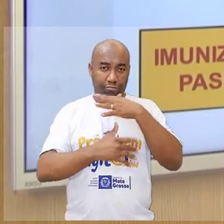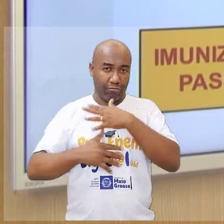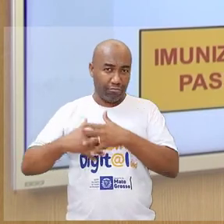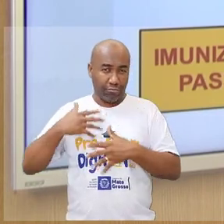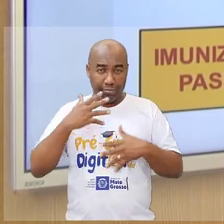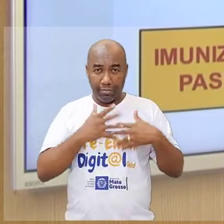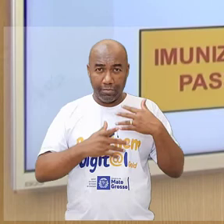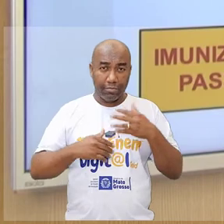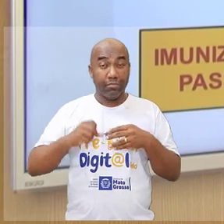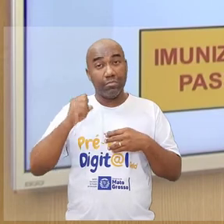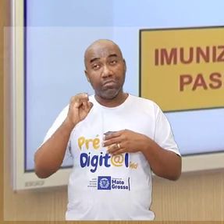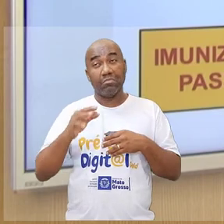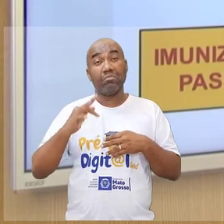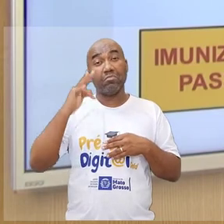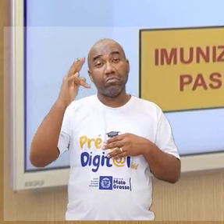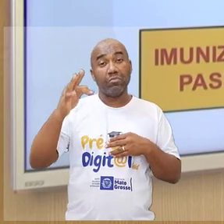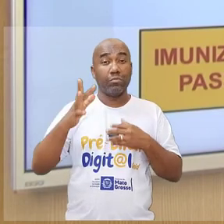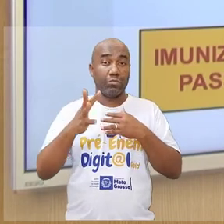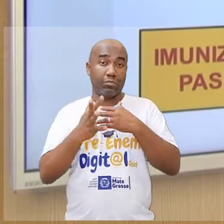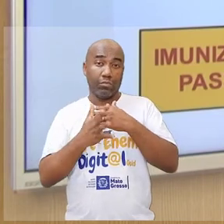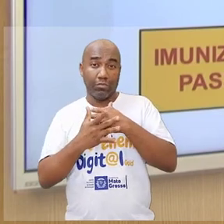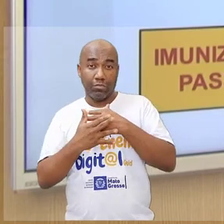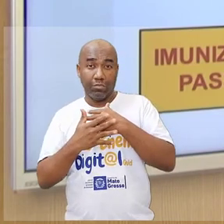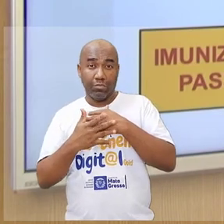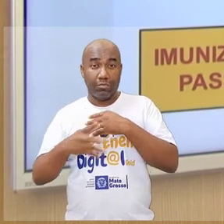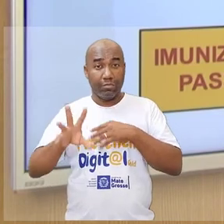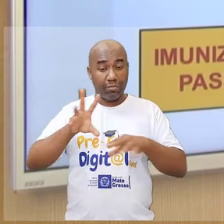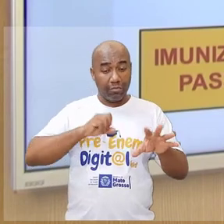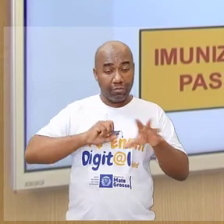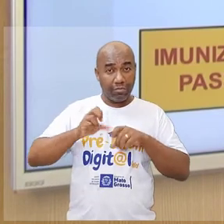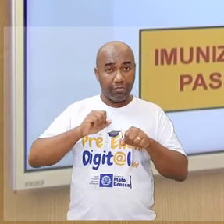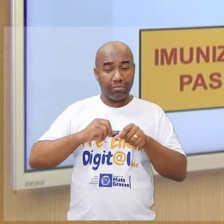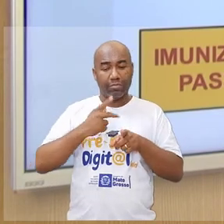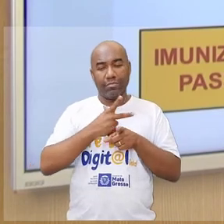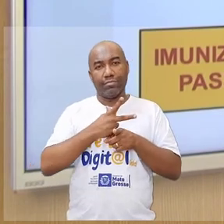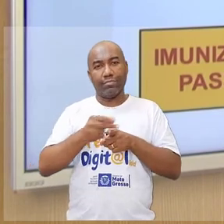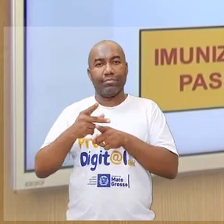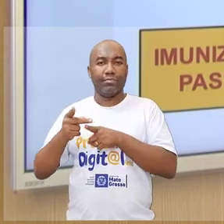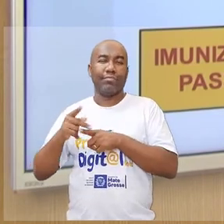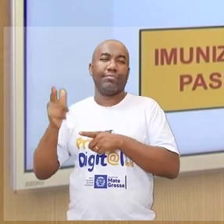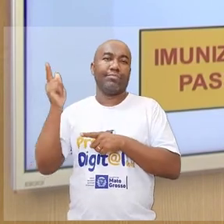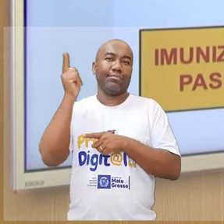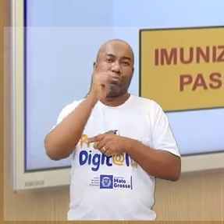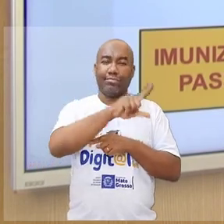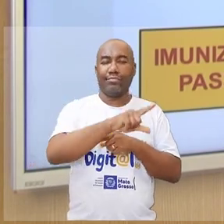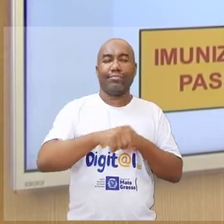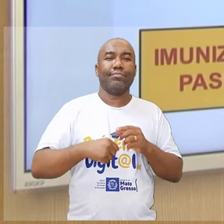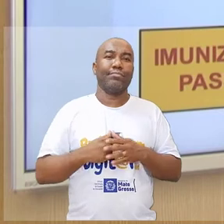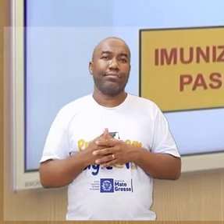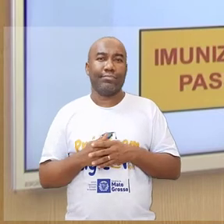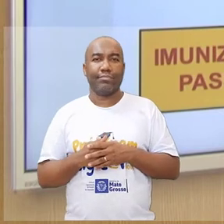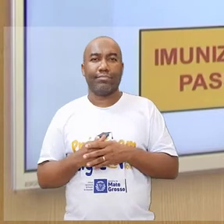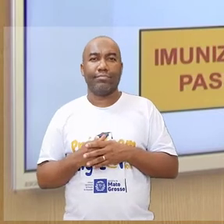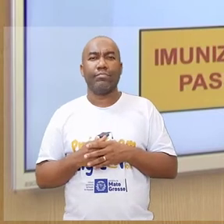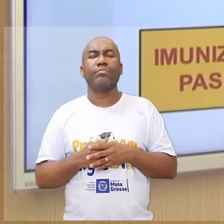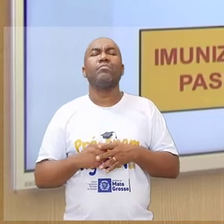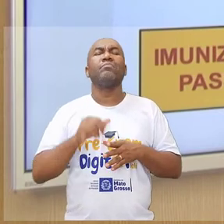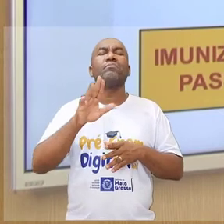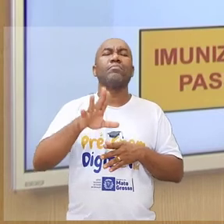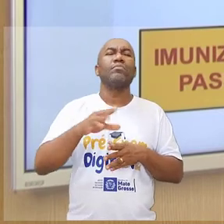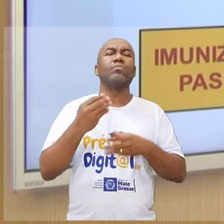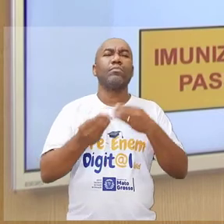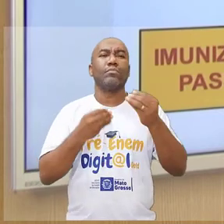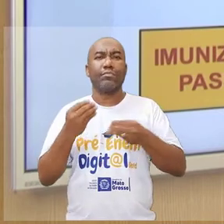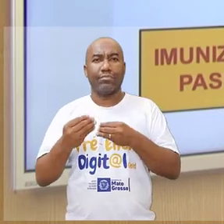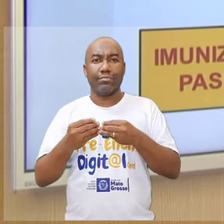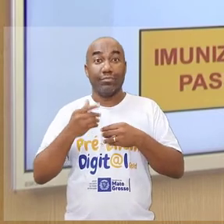entrarmos em contato, a gente não vai desenvolver a doença. Agora, existe a imunização passiva. E essa é